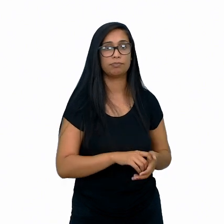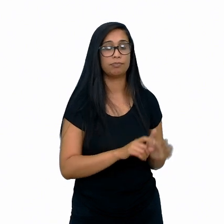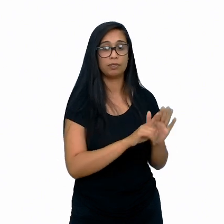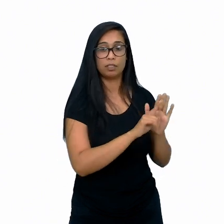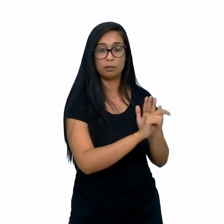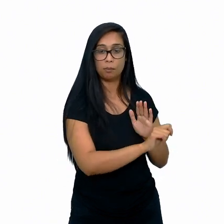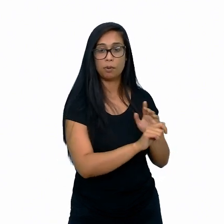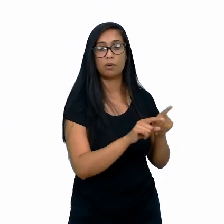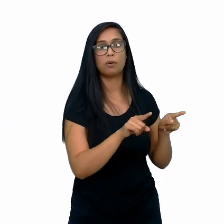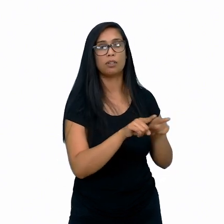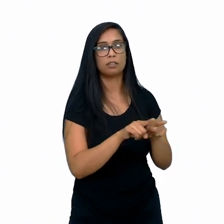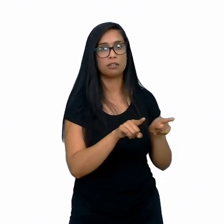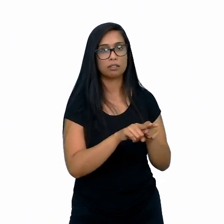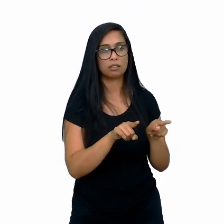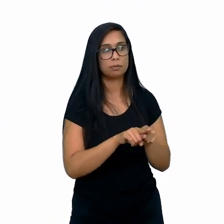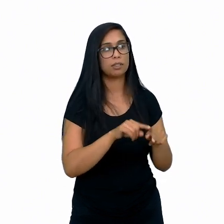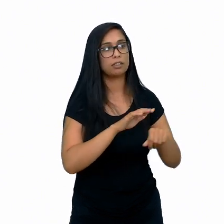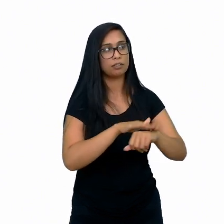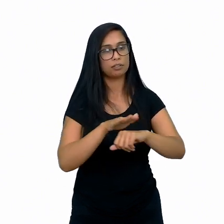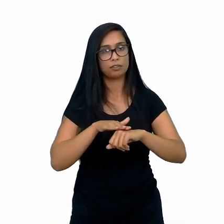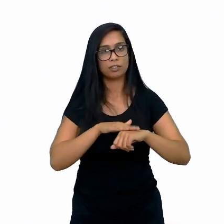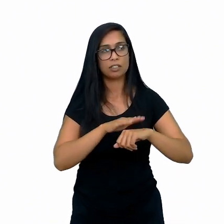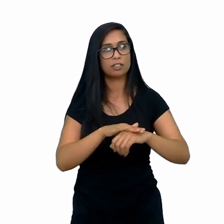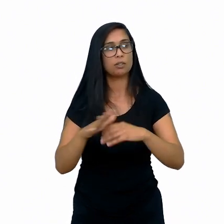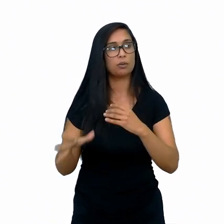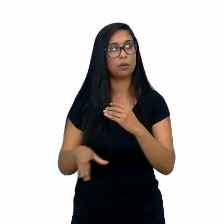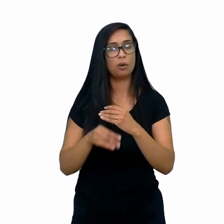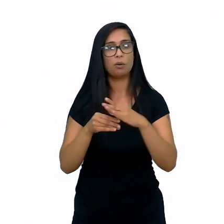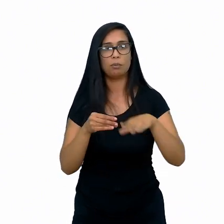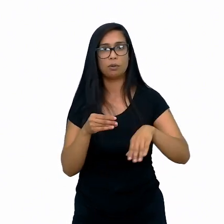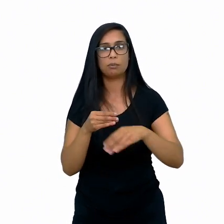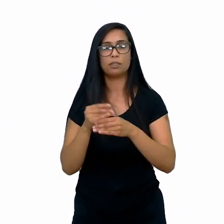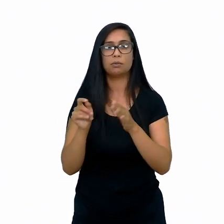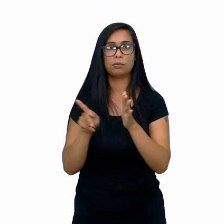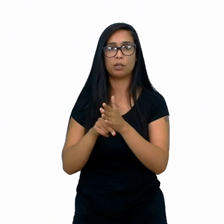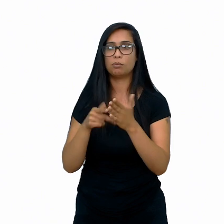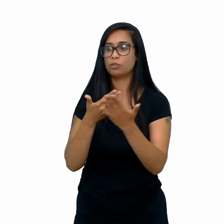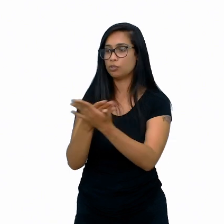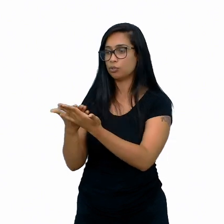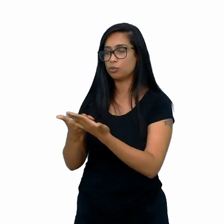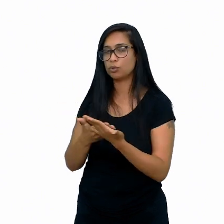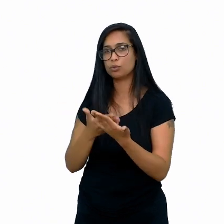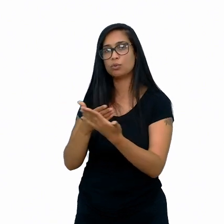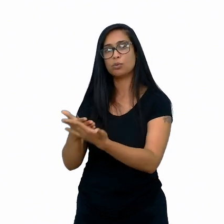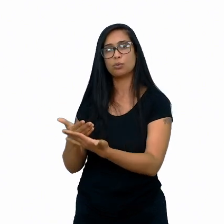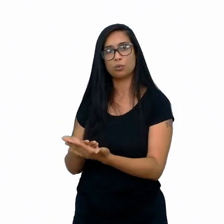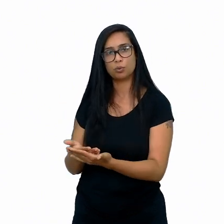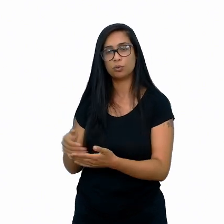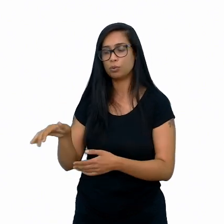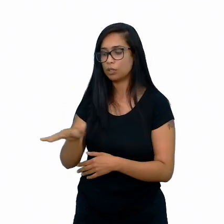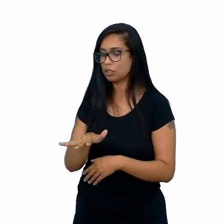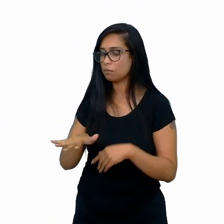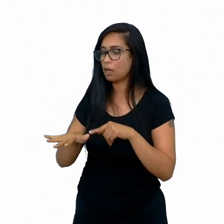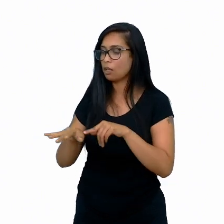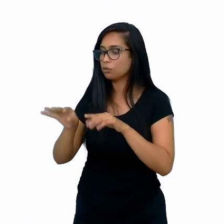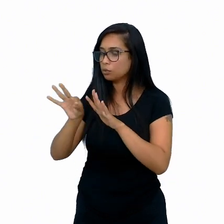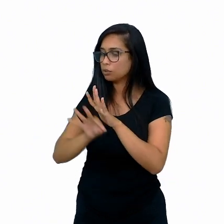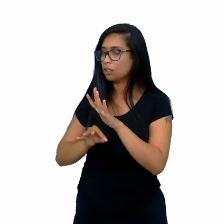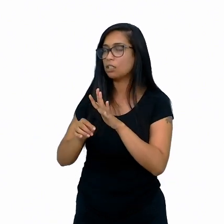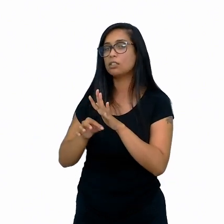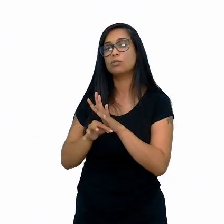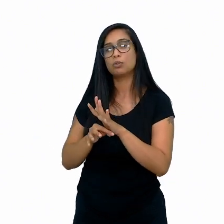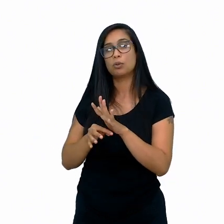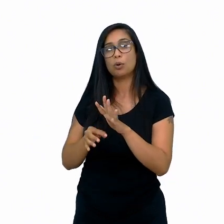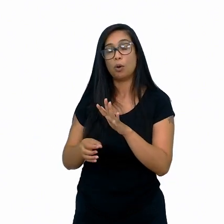Depois, utilizar procedimentos de estudo, como a localização de informações em um texto, desenvolvendo,